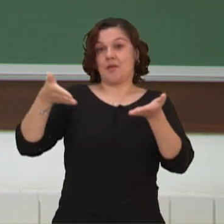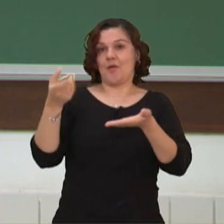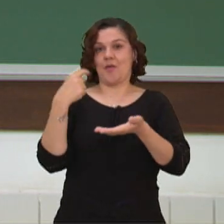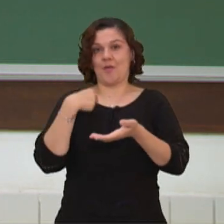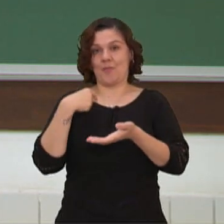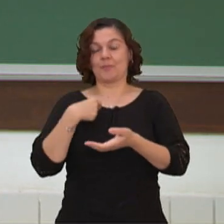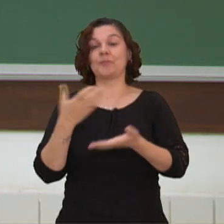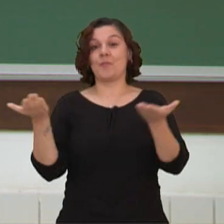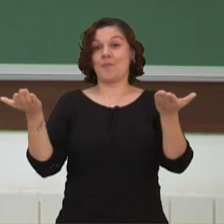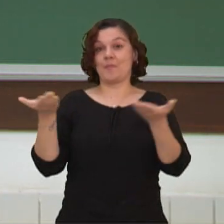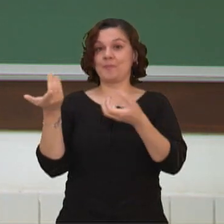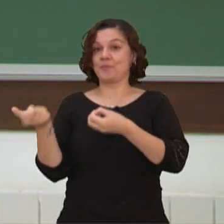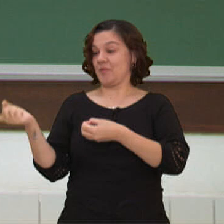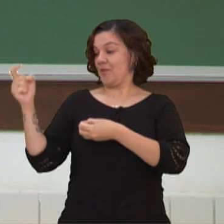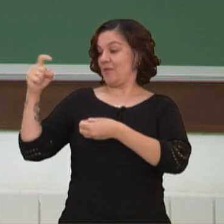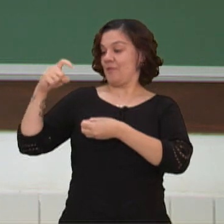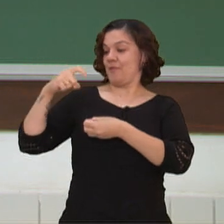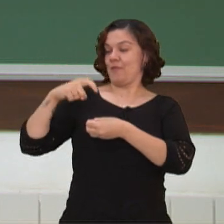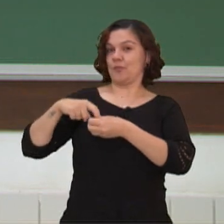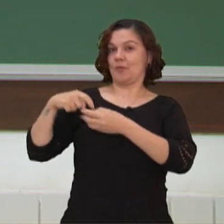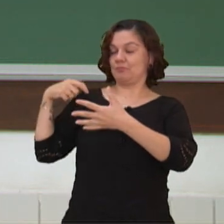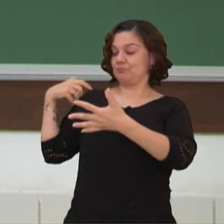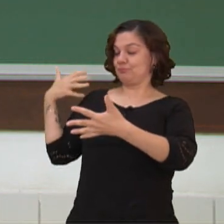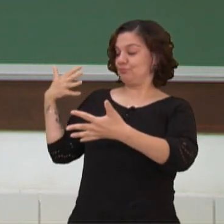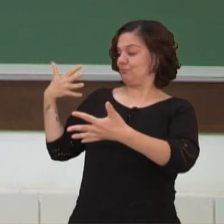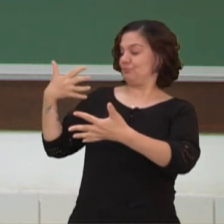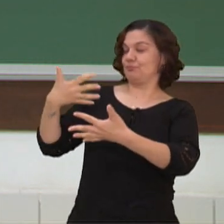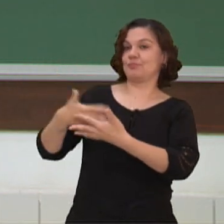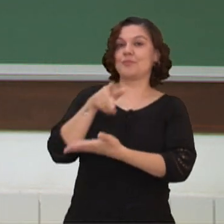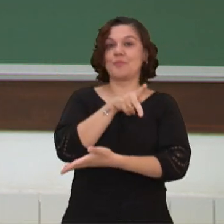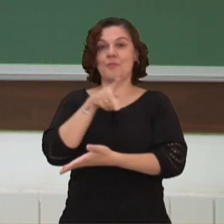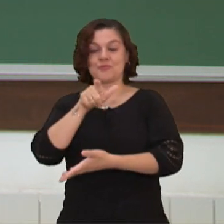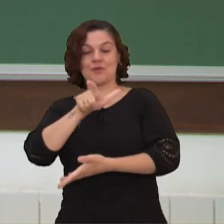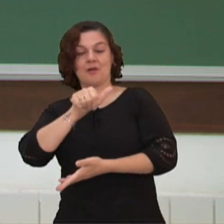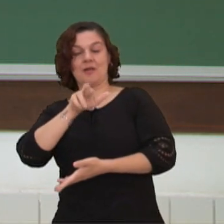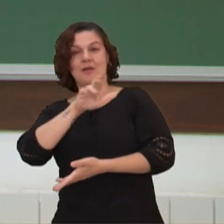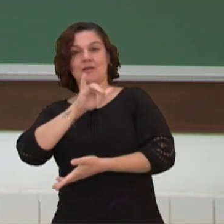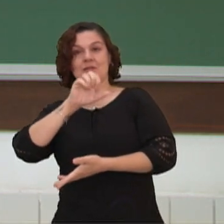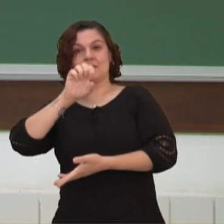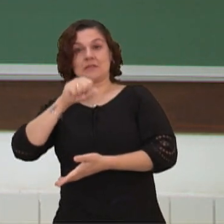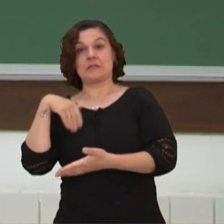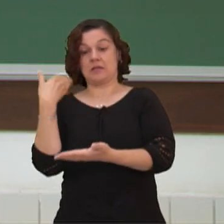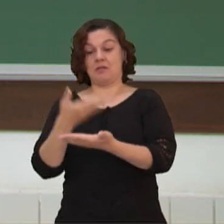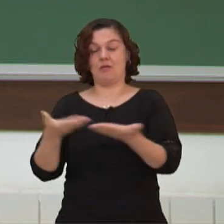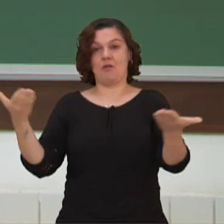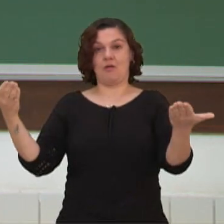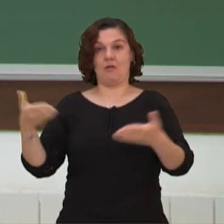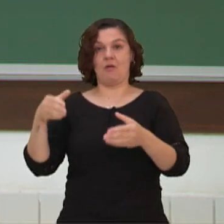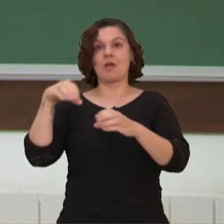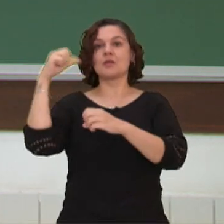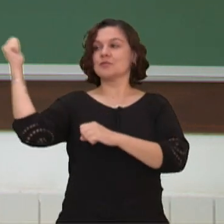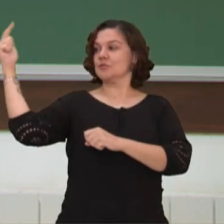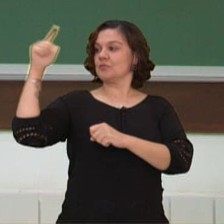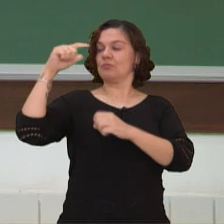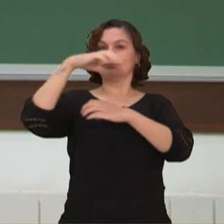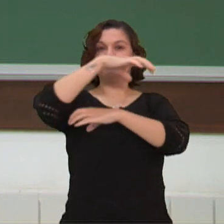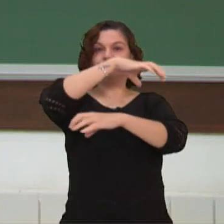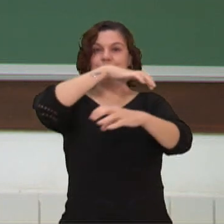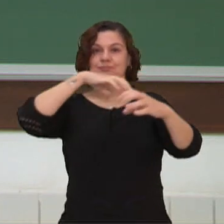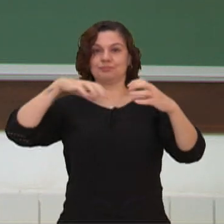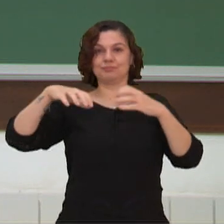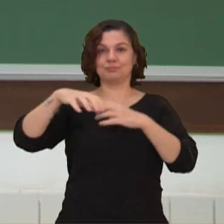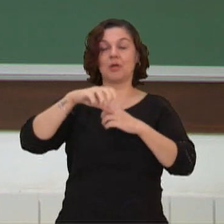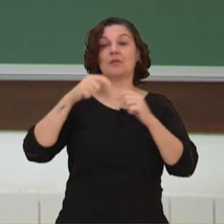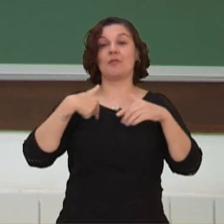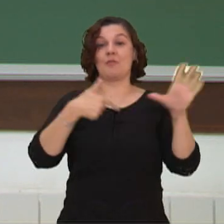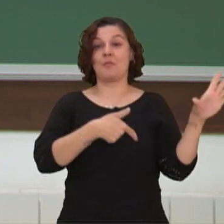vai retomar do período desde a professora Larissa até a nossa última aula de sistema solar. Teremos então uma sequência aí de uma